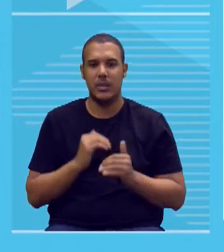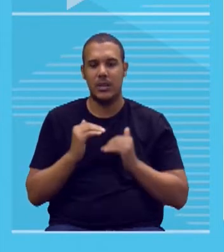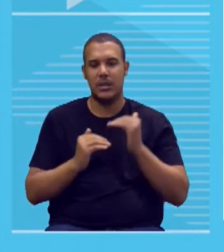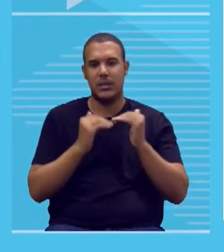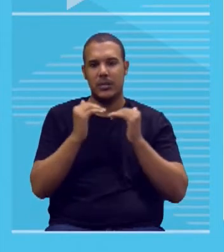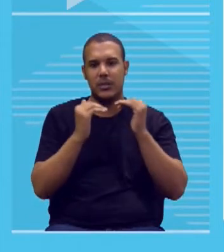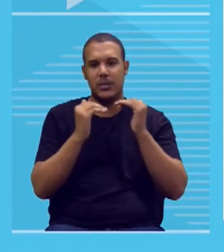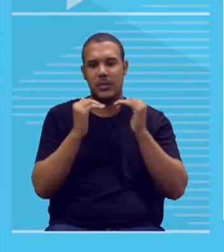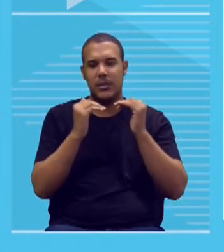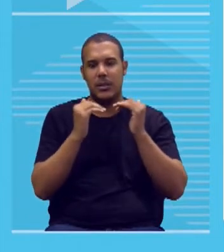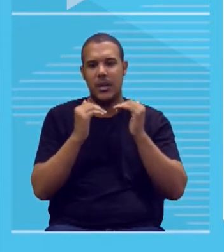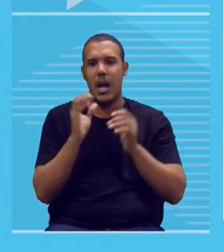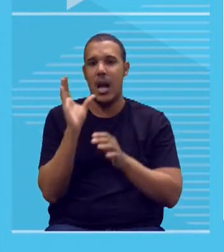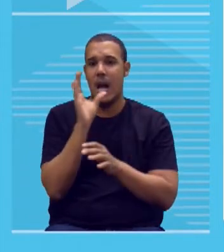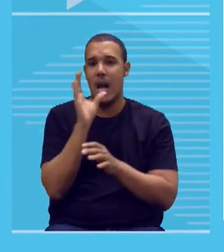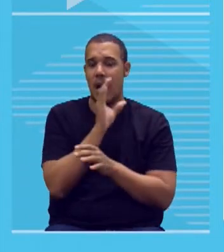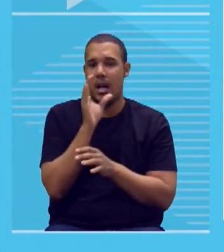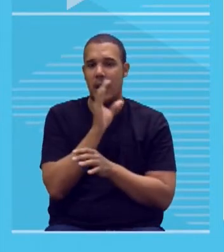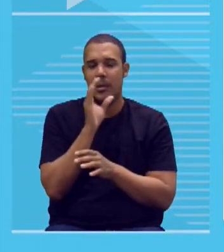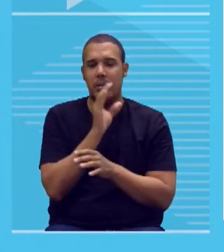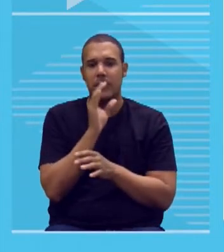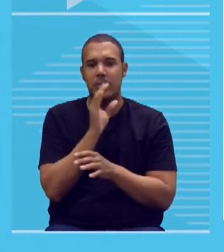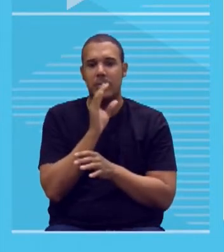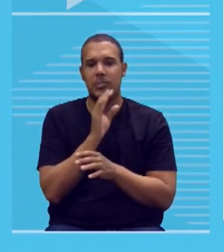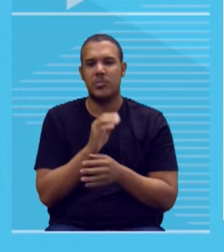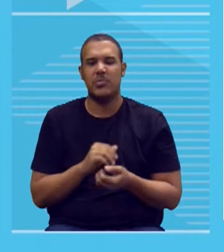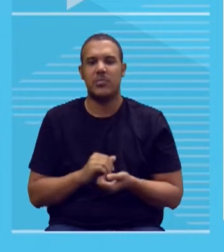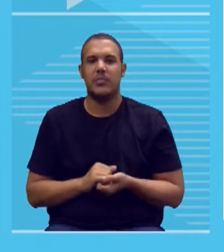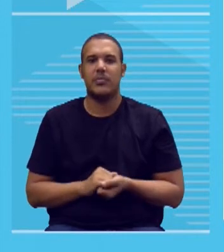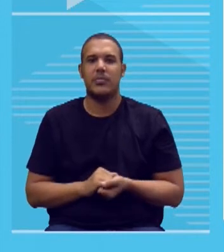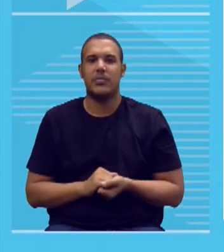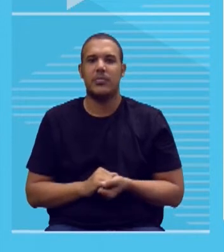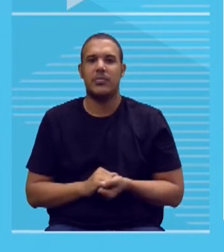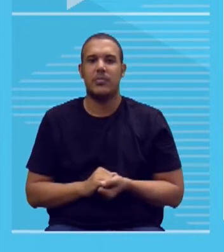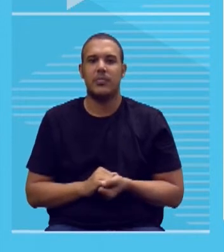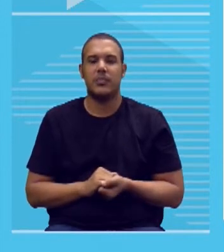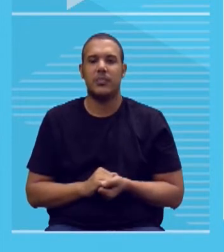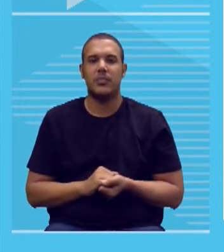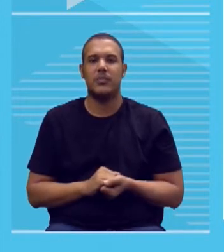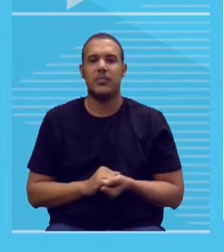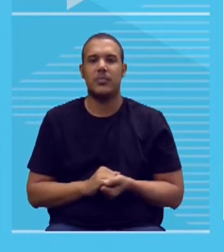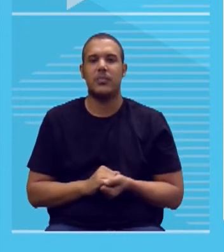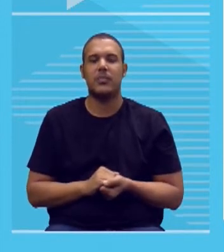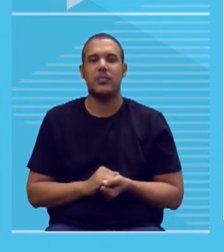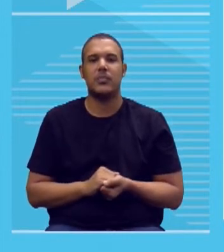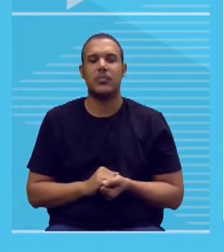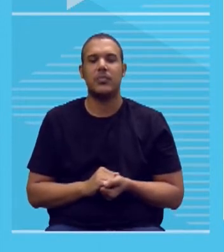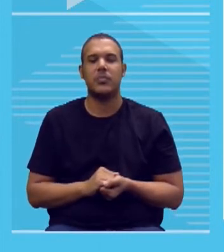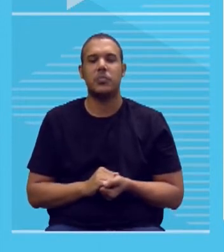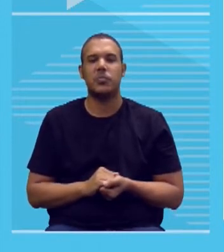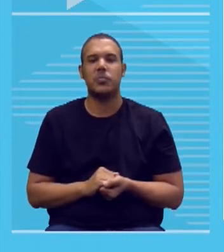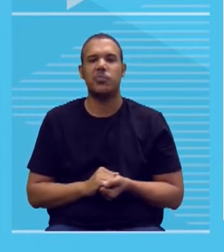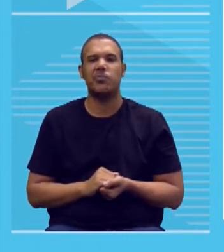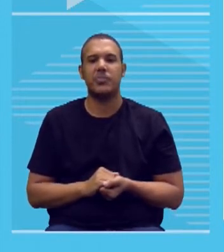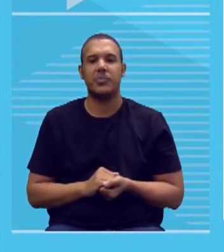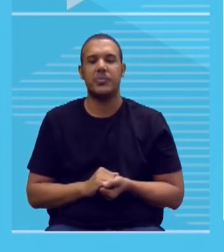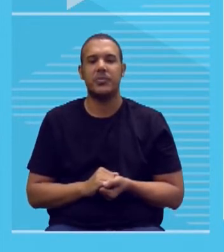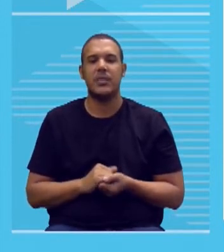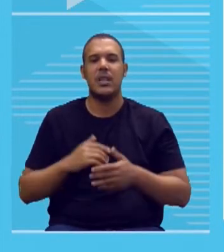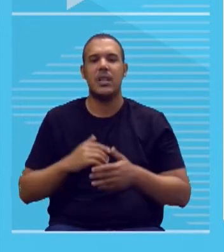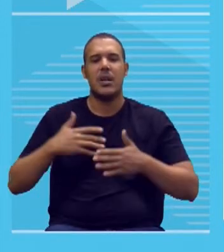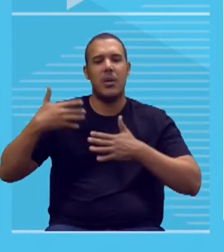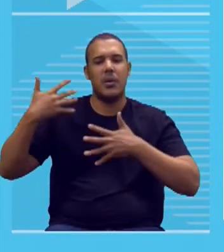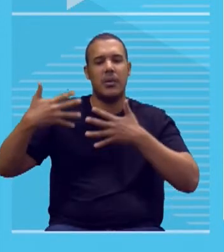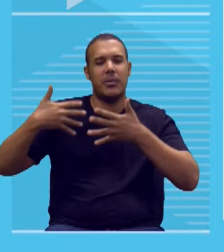e de maneira muito rápido é sem resistência do meio assim que acontece E